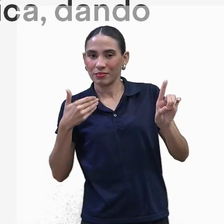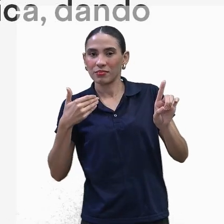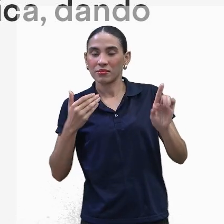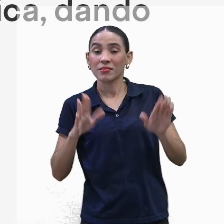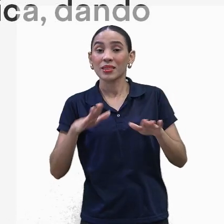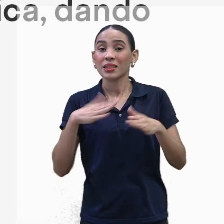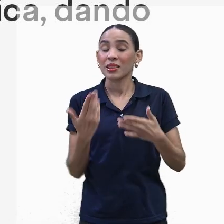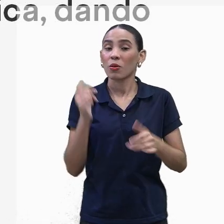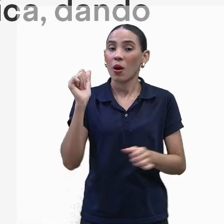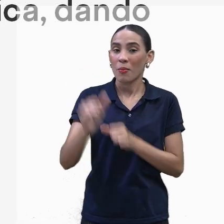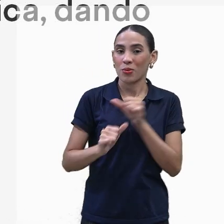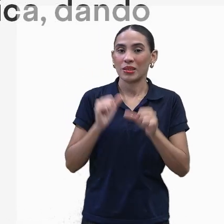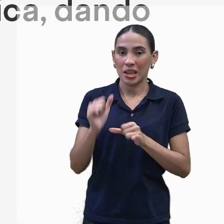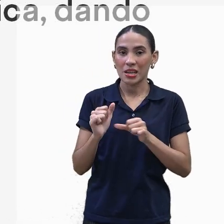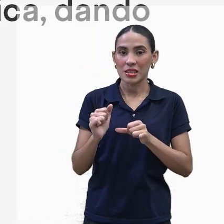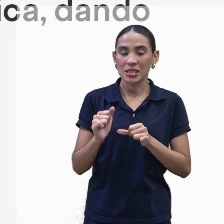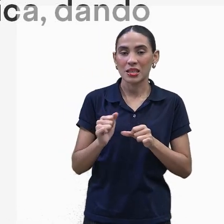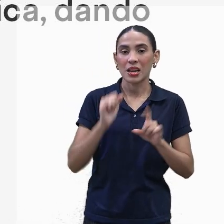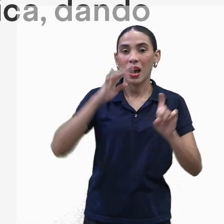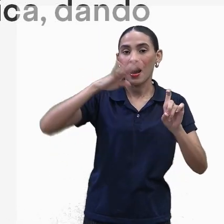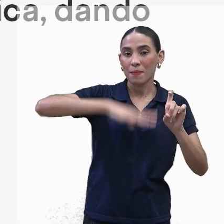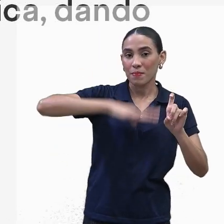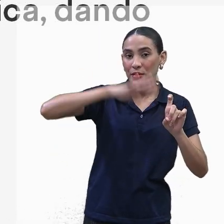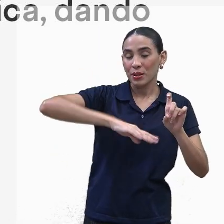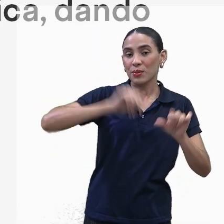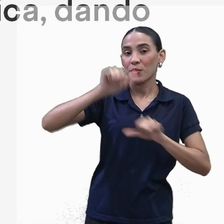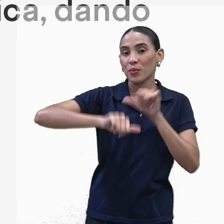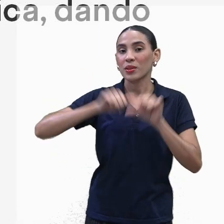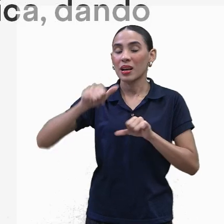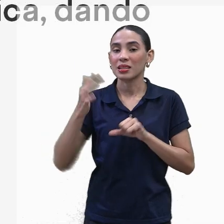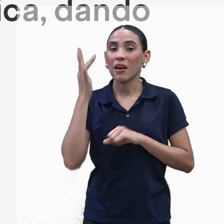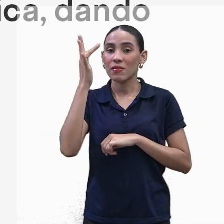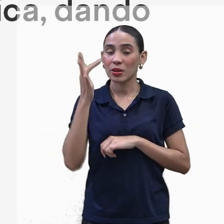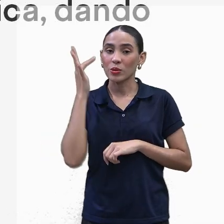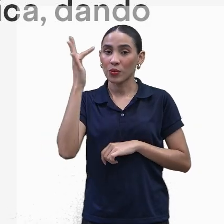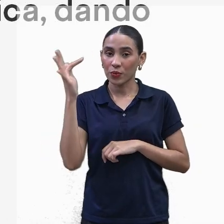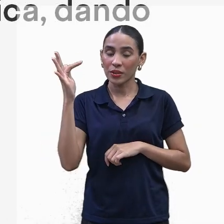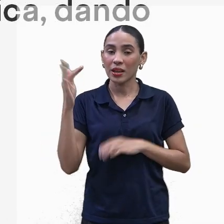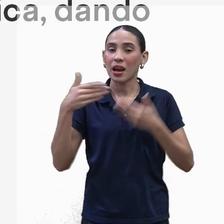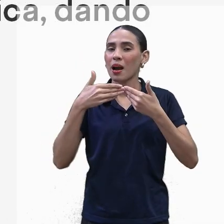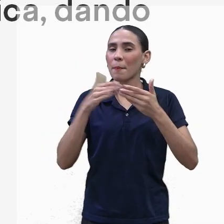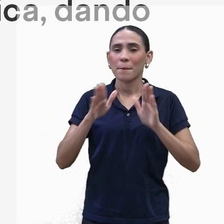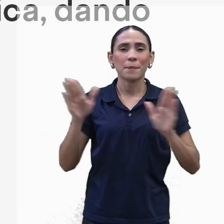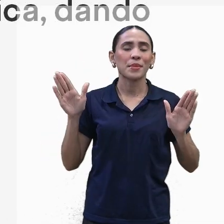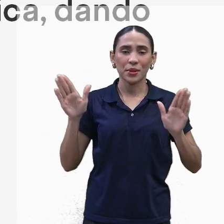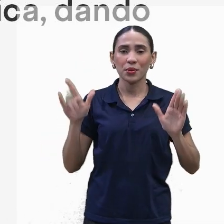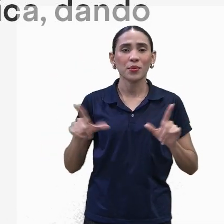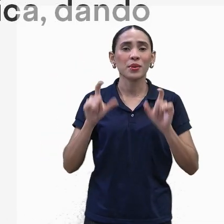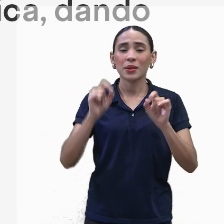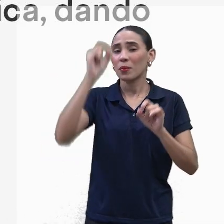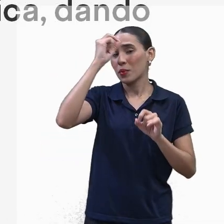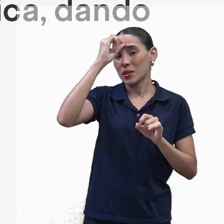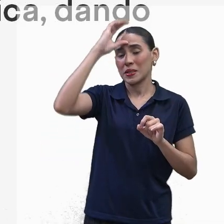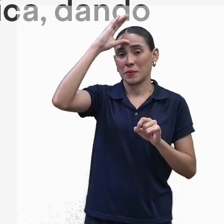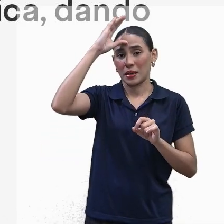a transição do mito para a filosofia abriu um caminho para